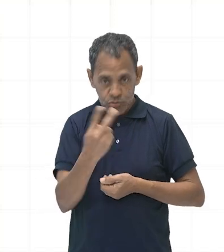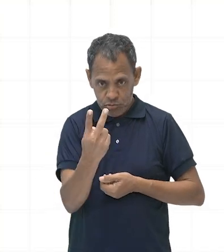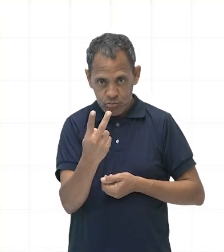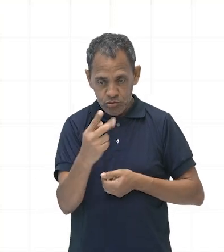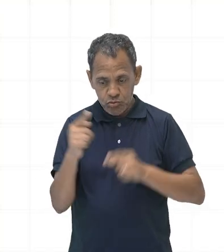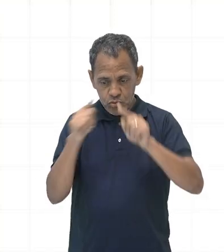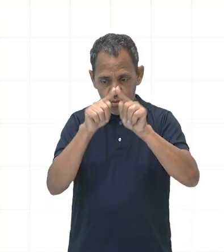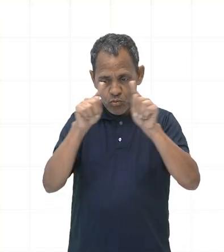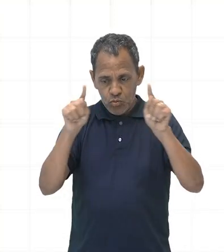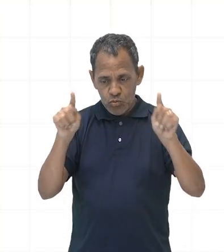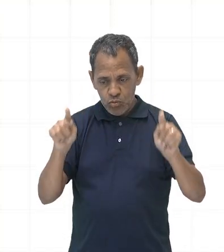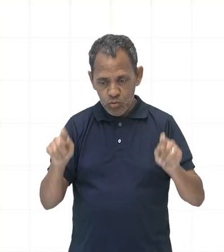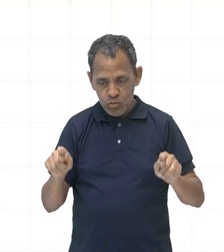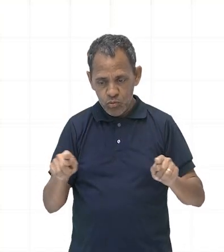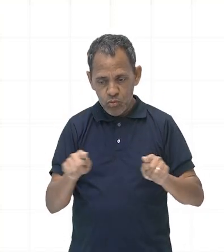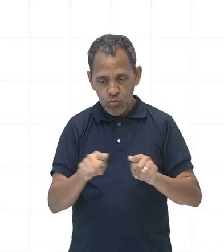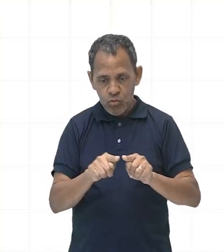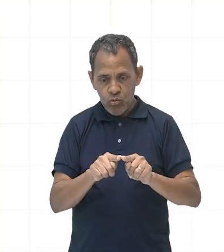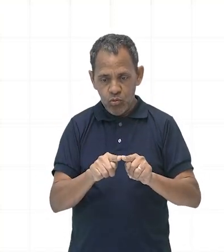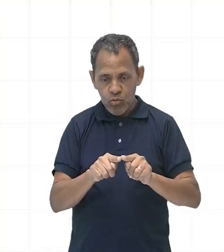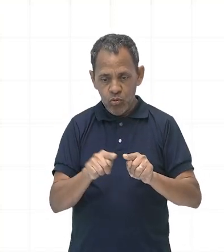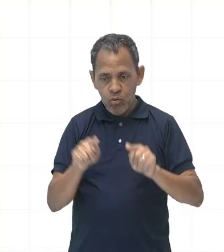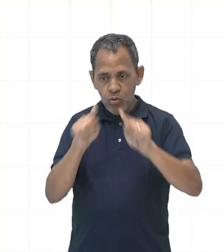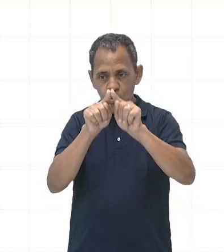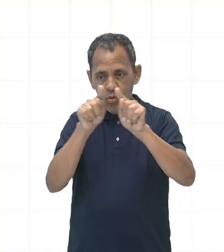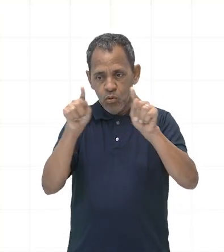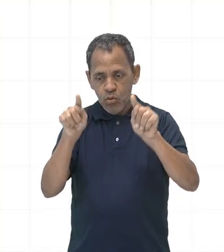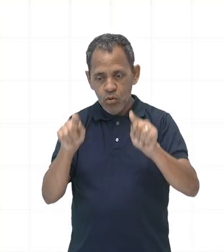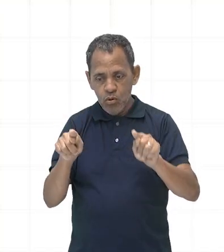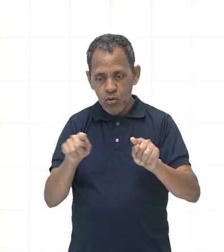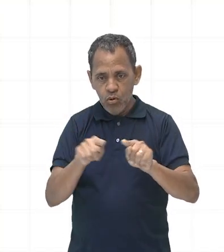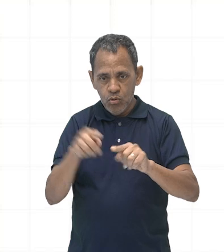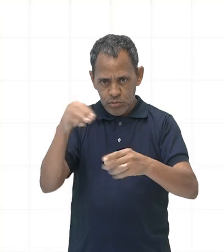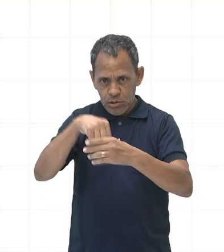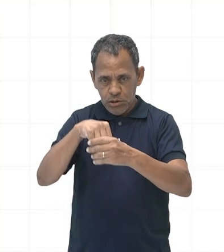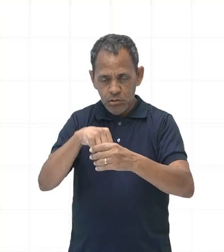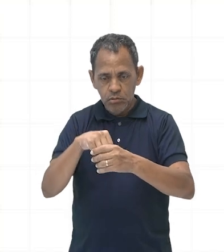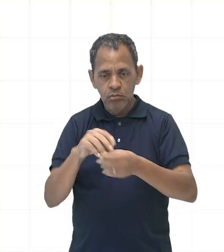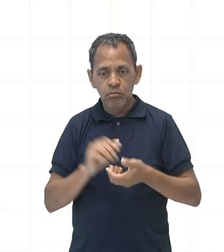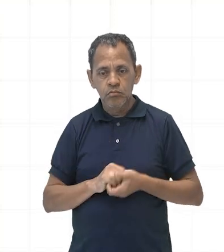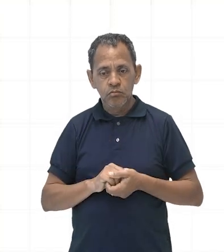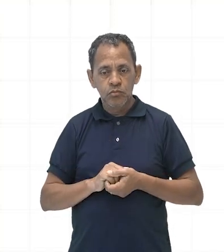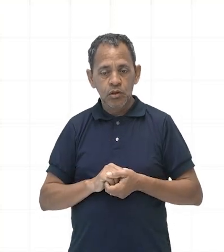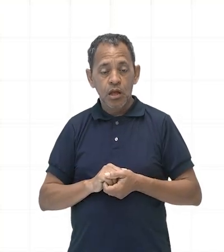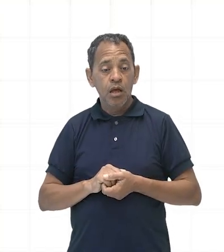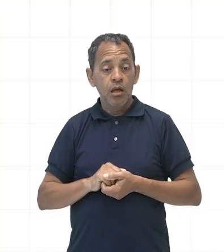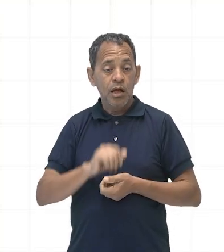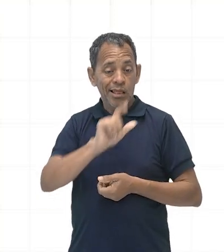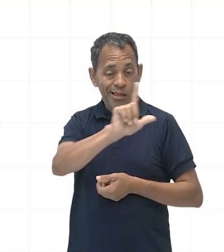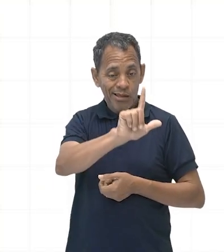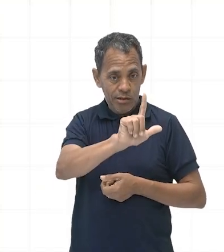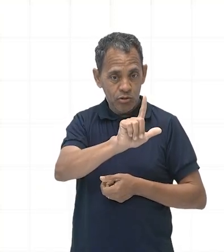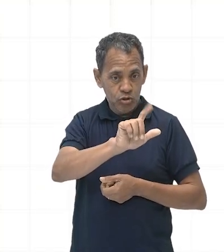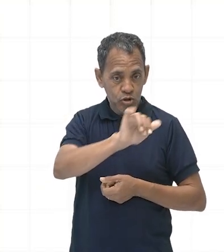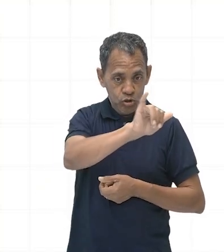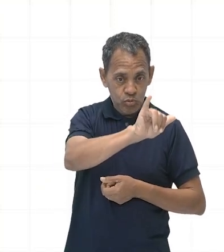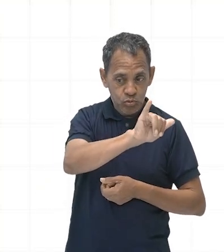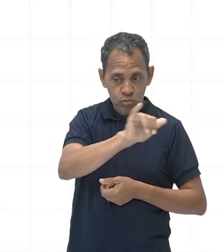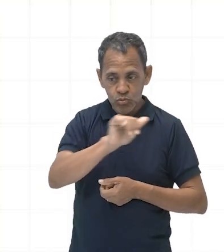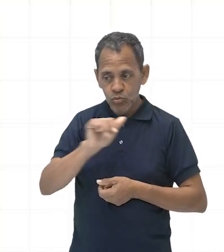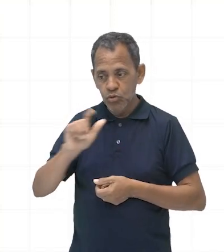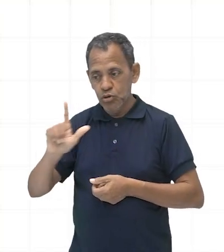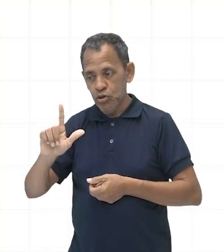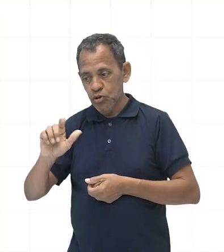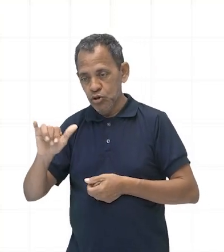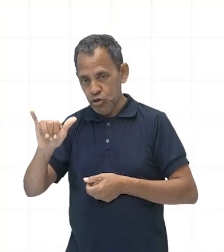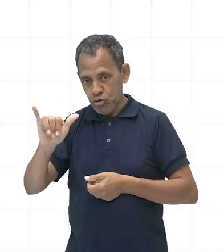Beleza? Ele tem lados y, y. E essa região